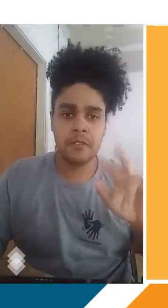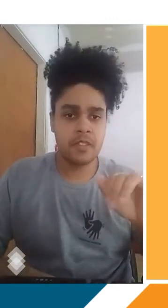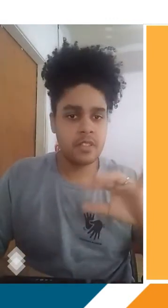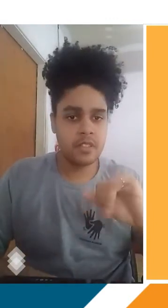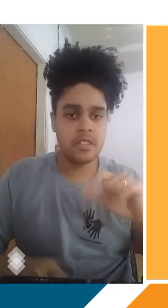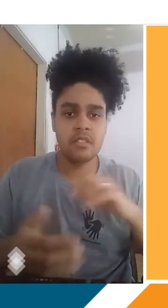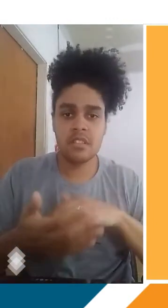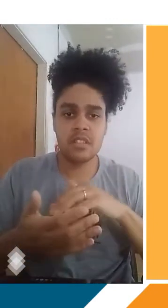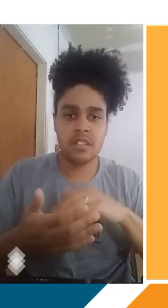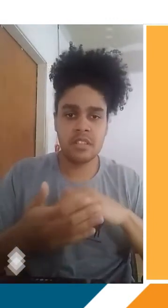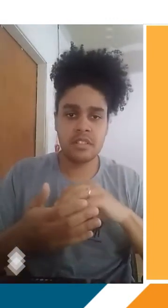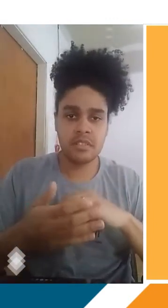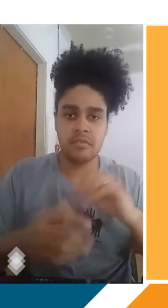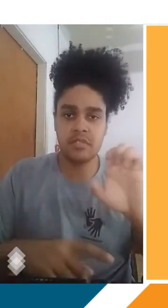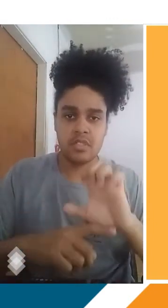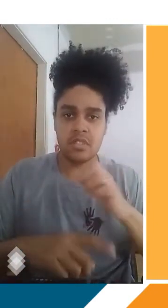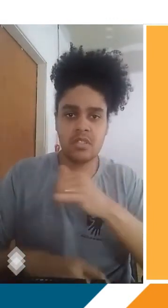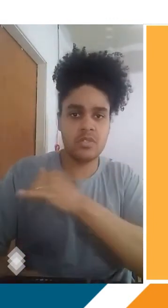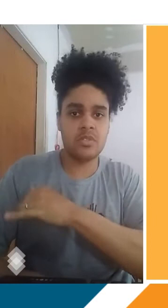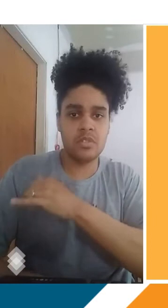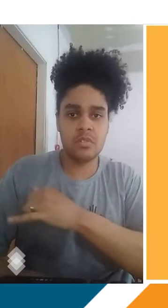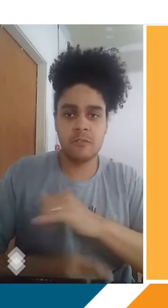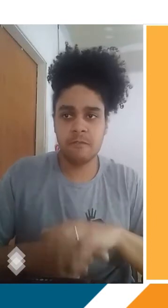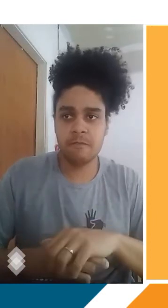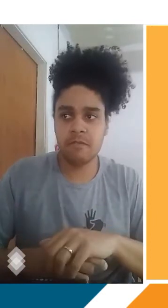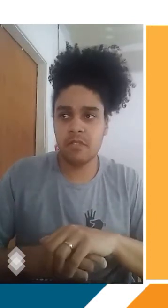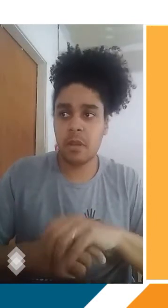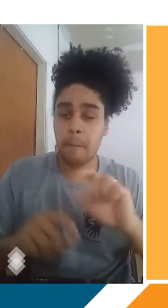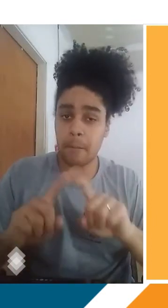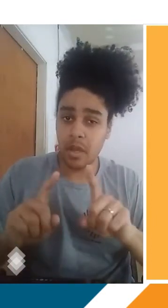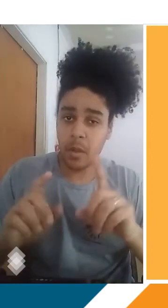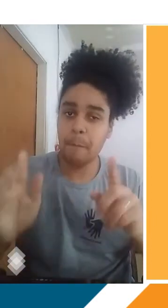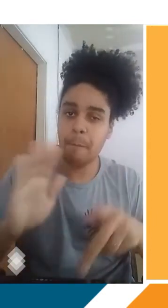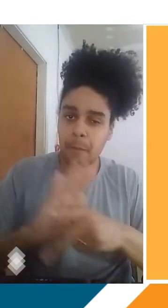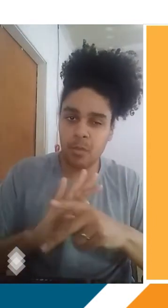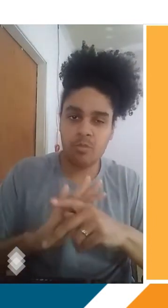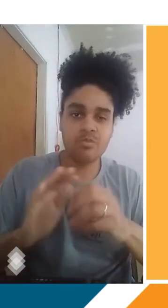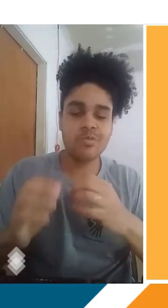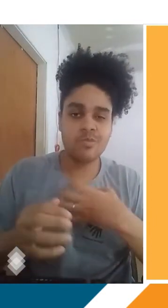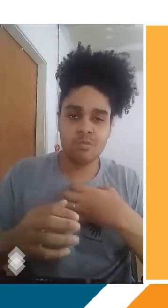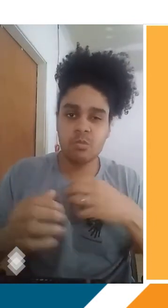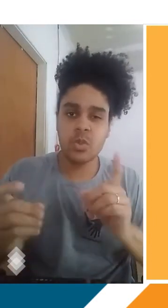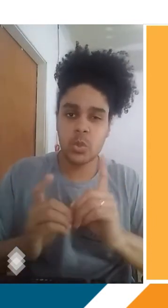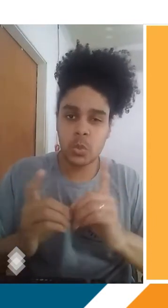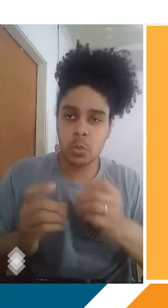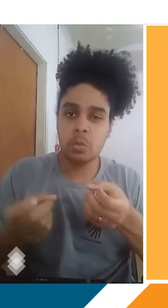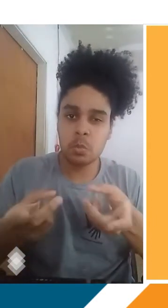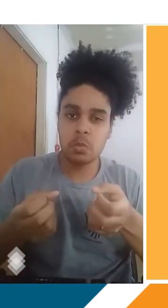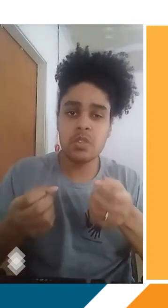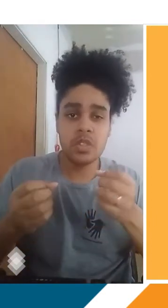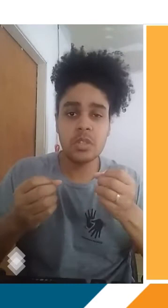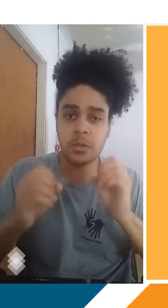província e até mesmo do estado do Rio. Mas com uma forma de ilustração e também didática, apareceram ali o local